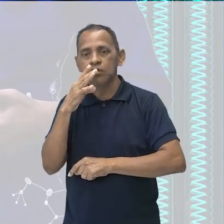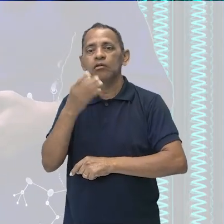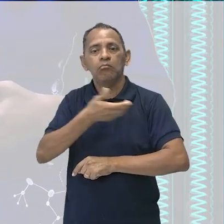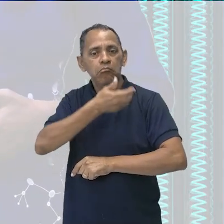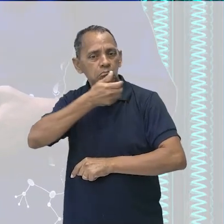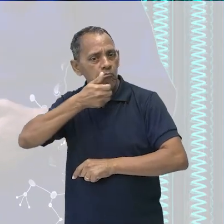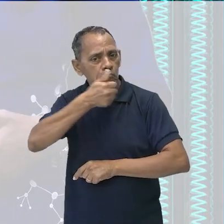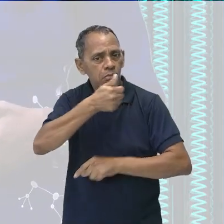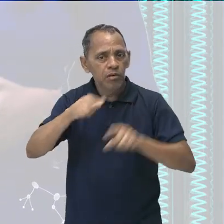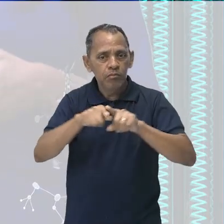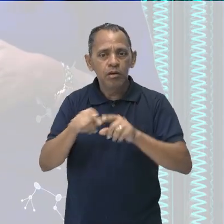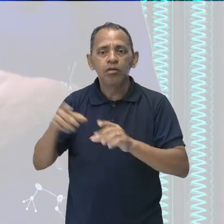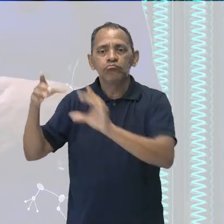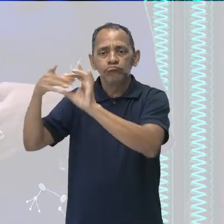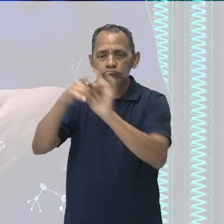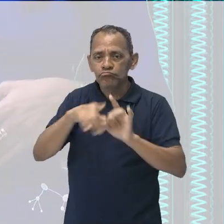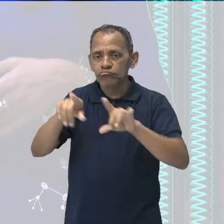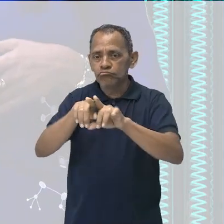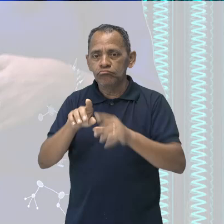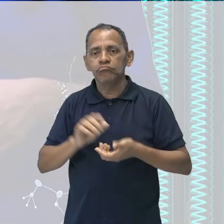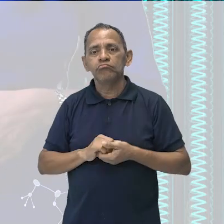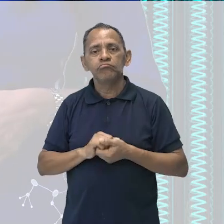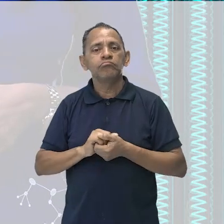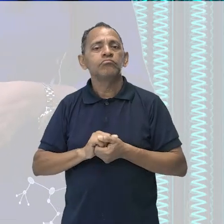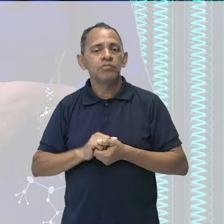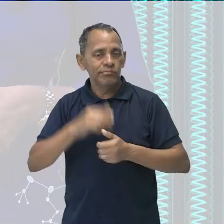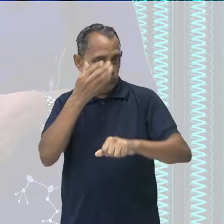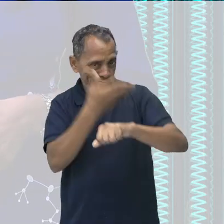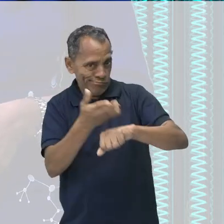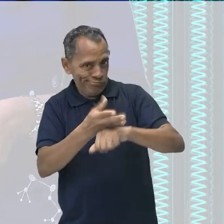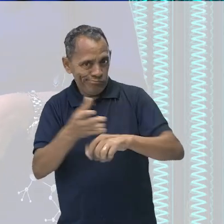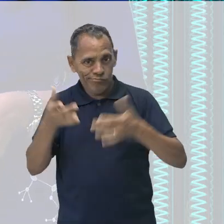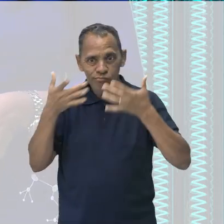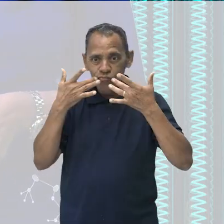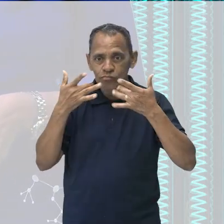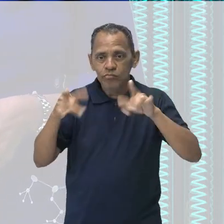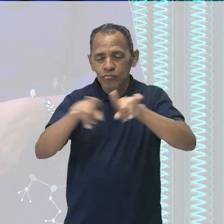e contextualizada da estética teatral.